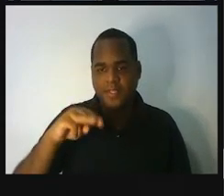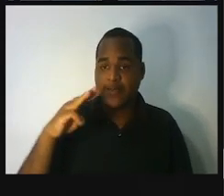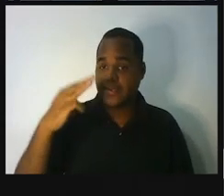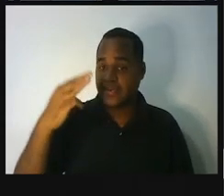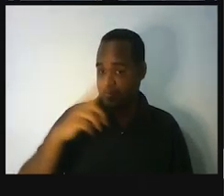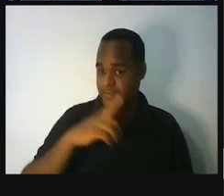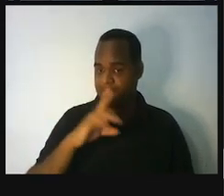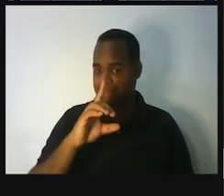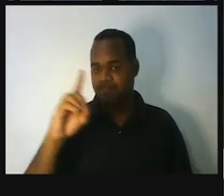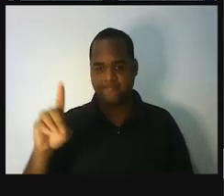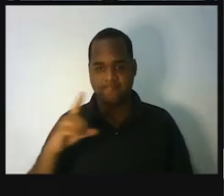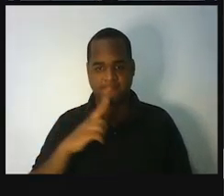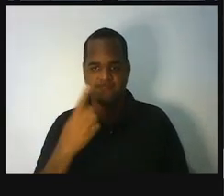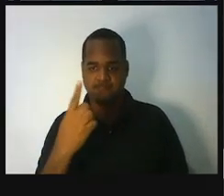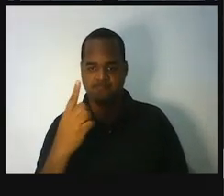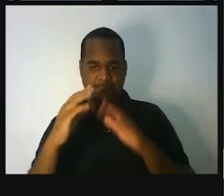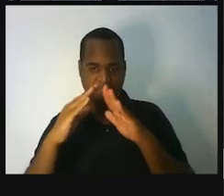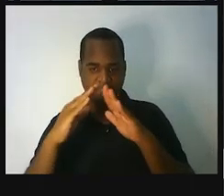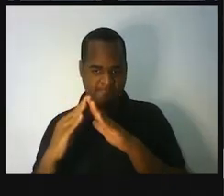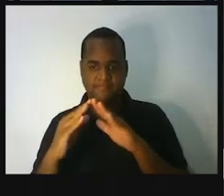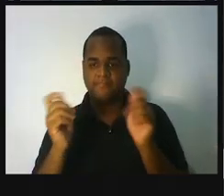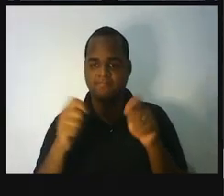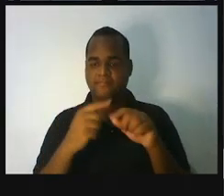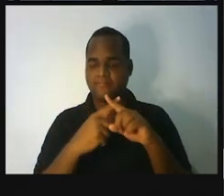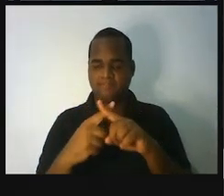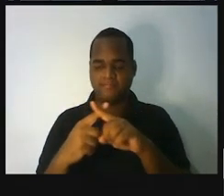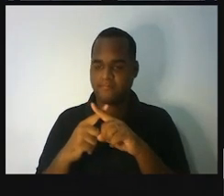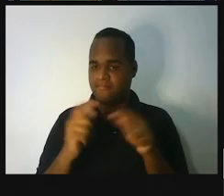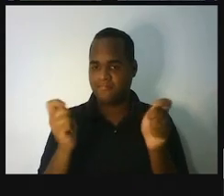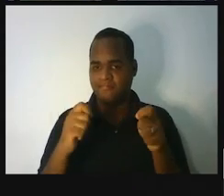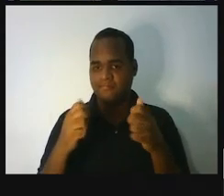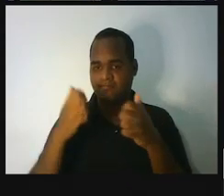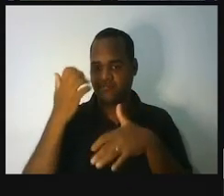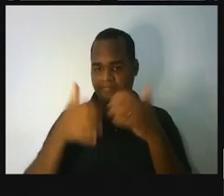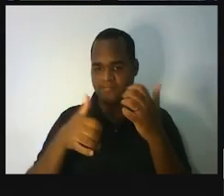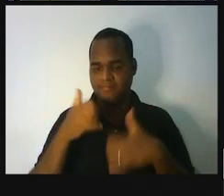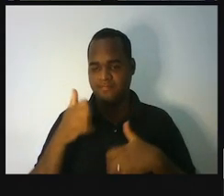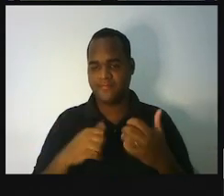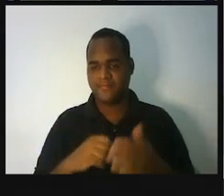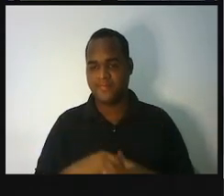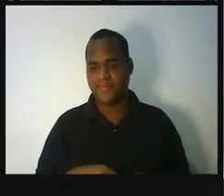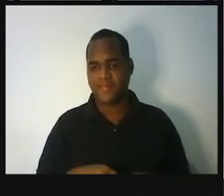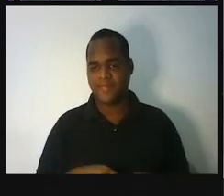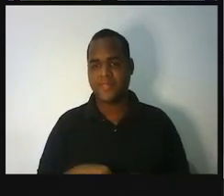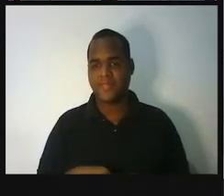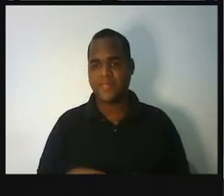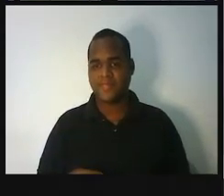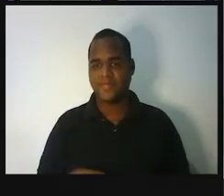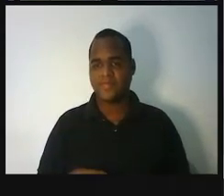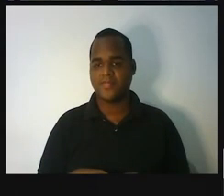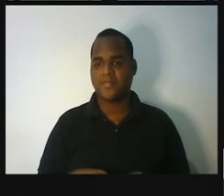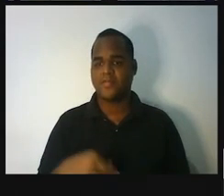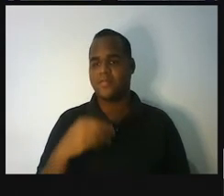uma vez, uma casinha, então vai multiplicar por 1.000. Então a gente vai pegar aquele valor, que é